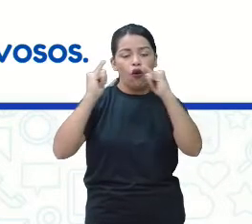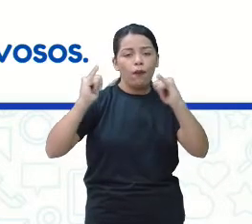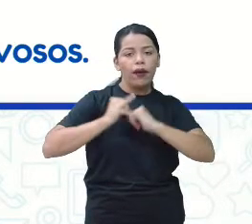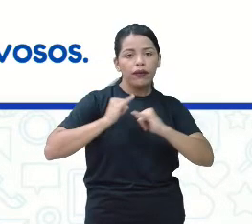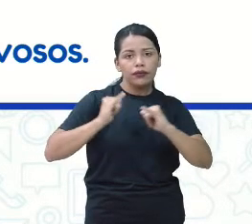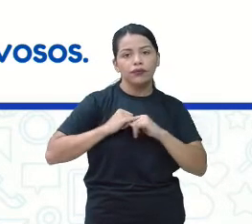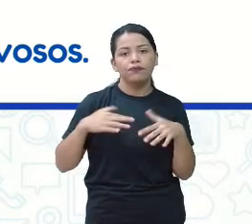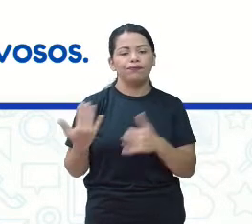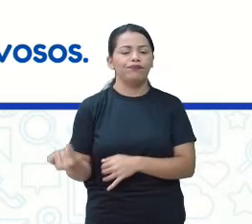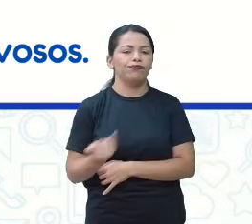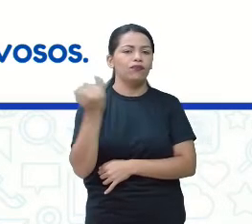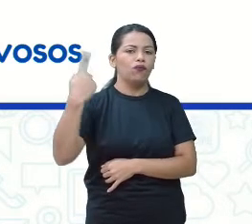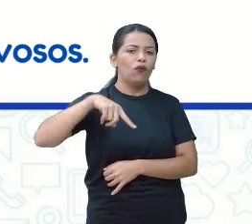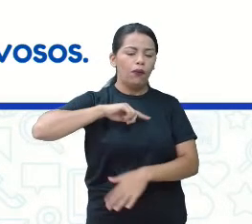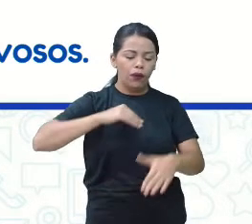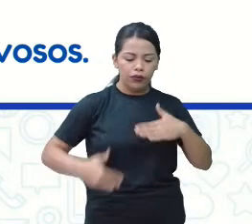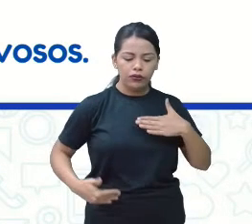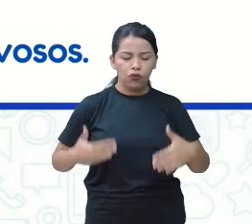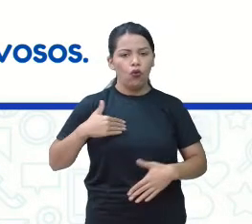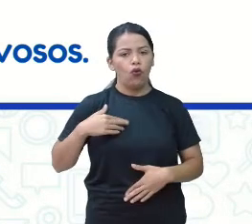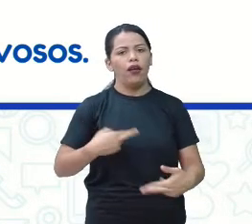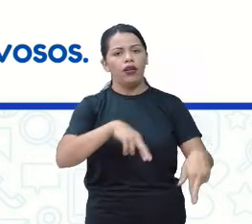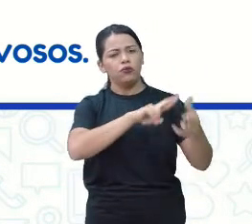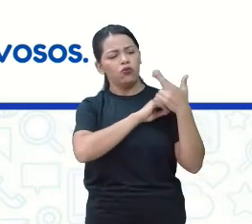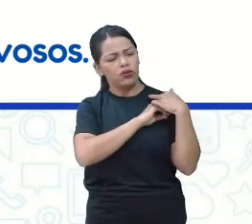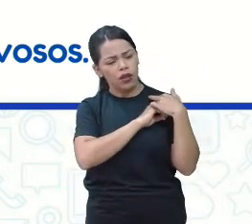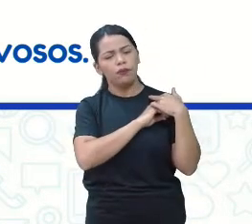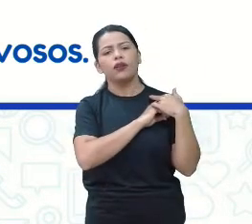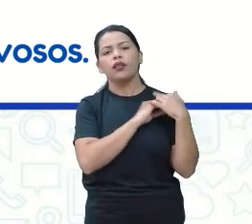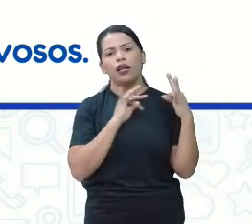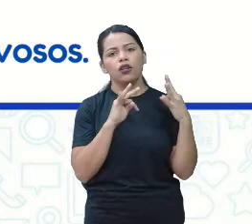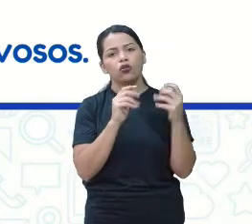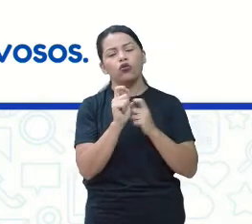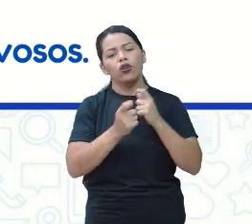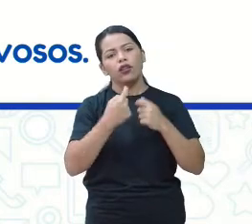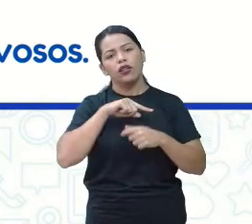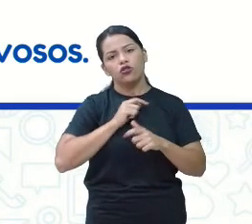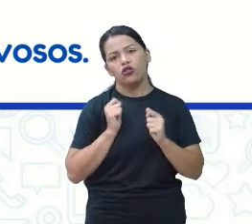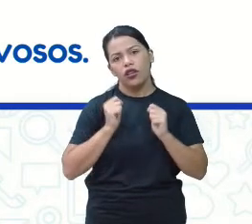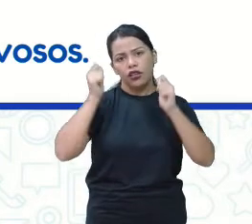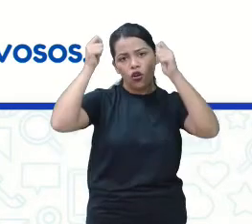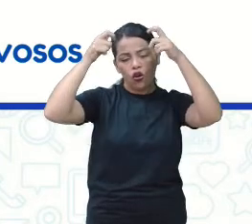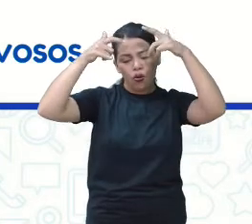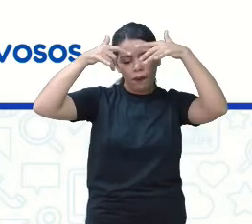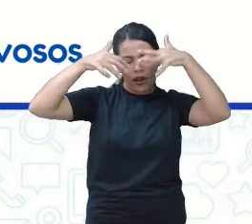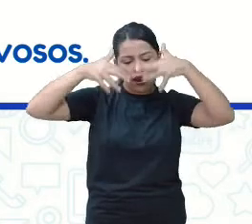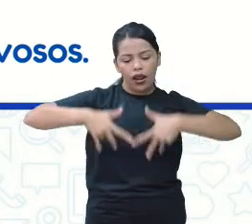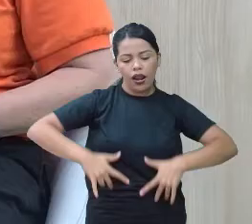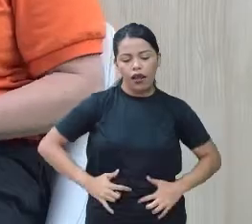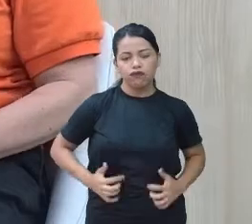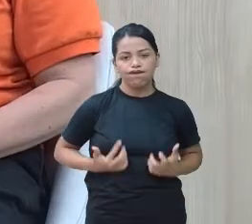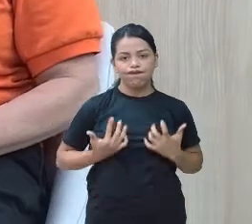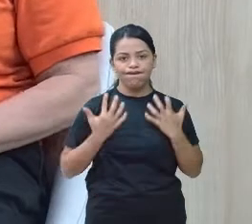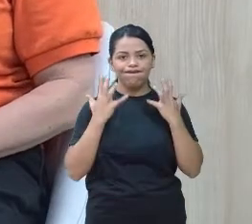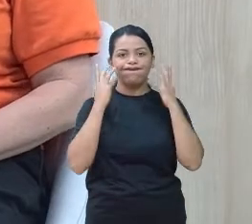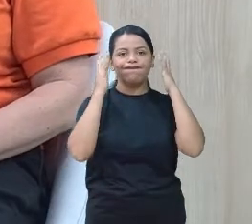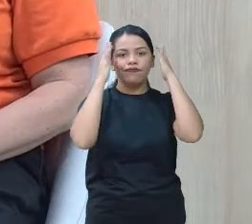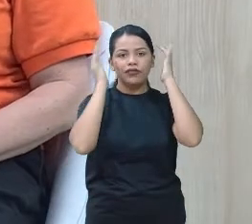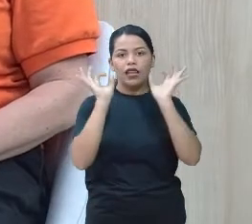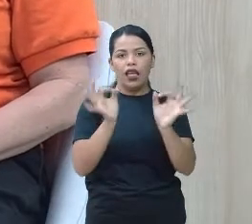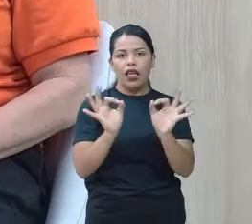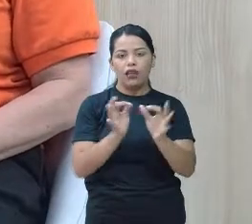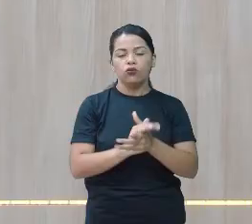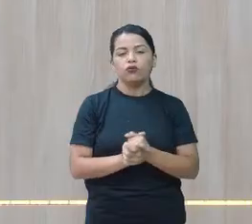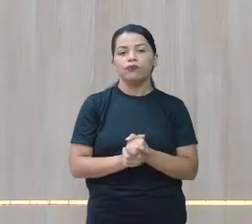nosso metabolismo. Ele é o grande responsável para respondermos a esses estímulos, codificar e responder aos estímulos. Vai lá,